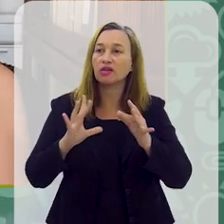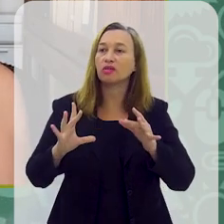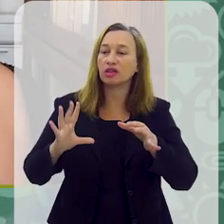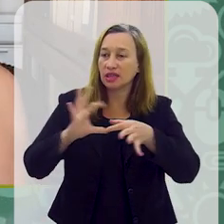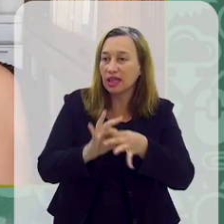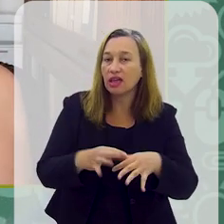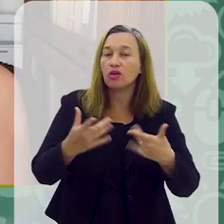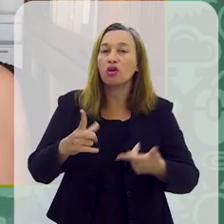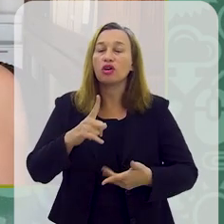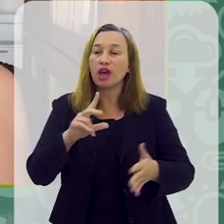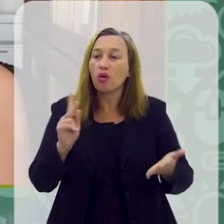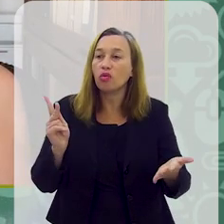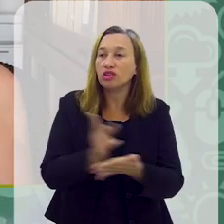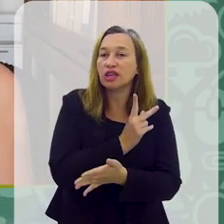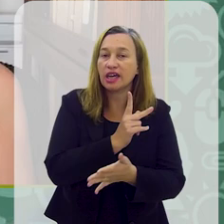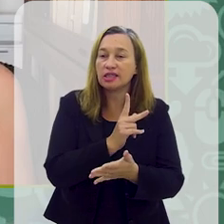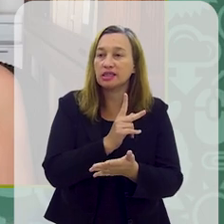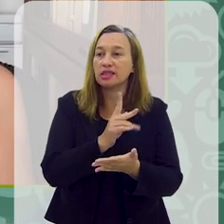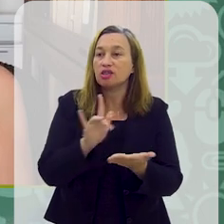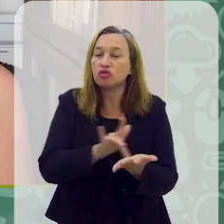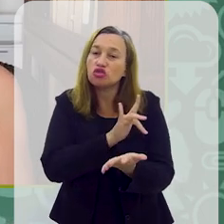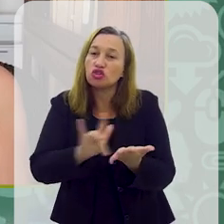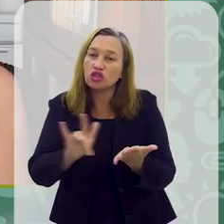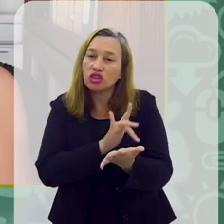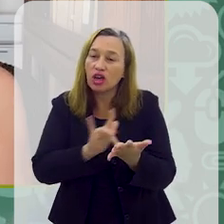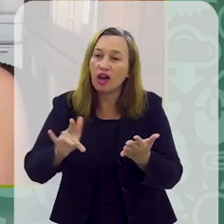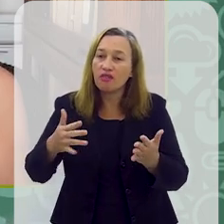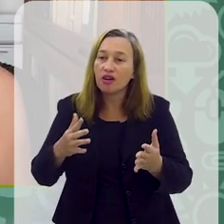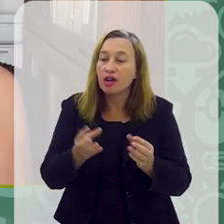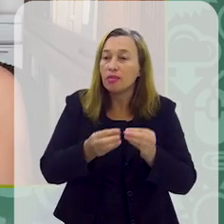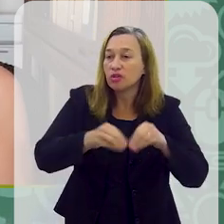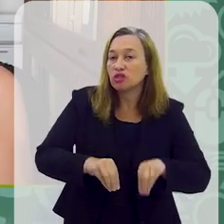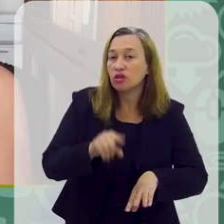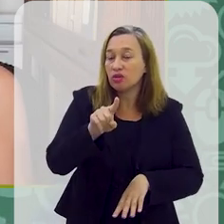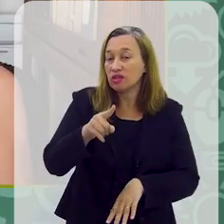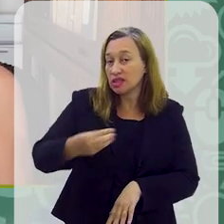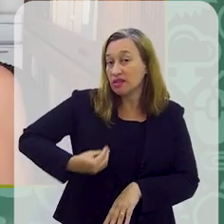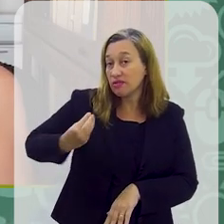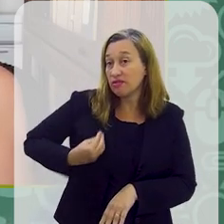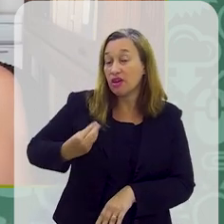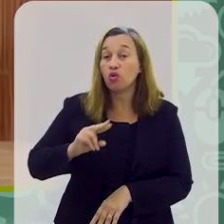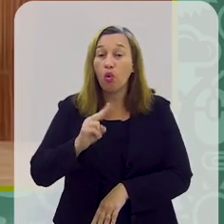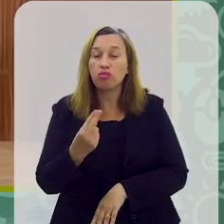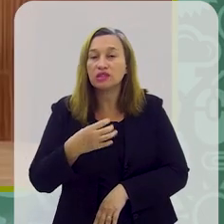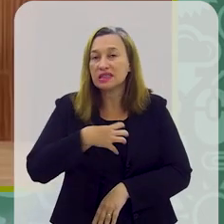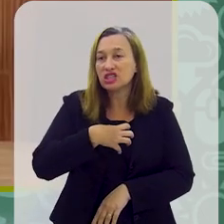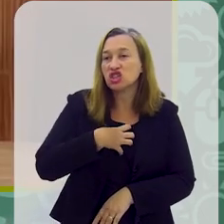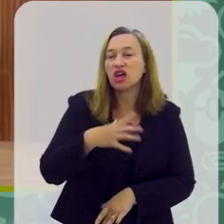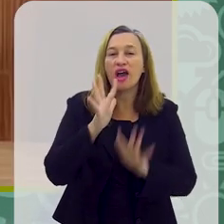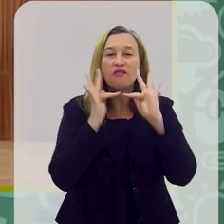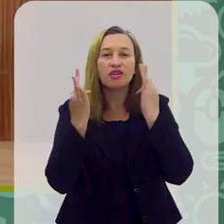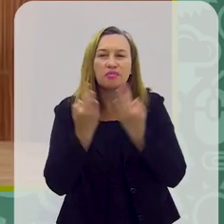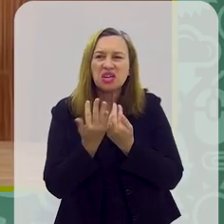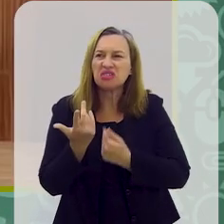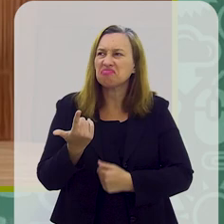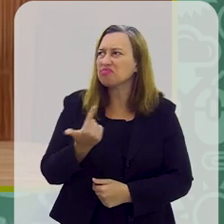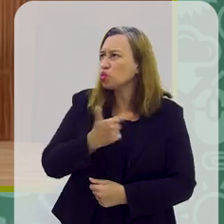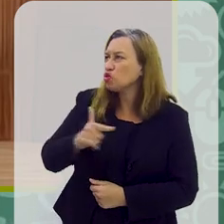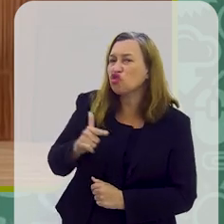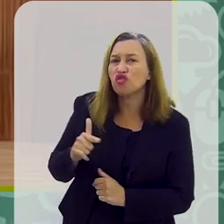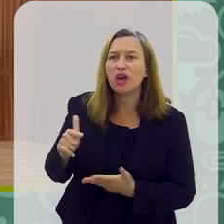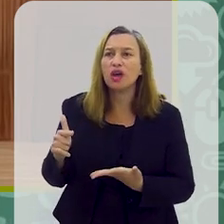no digital vai influenciar diretamente o que você está sentindo e como que você está vivendo. E as famílias